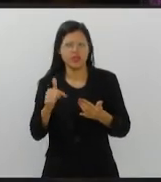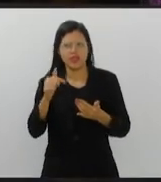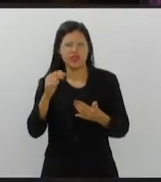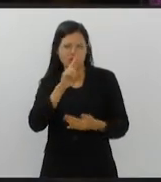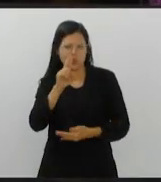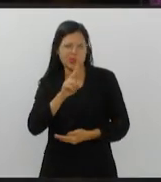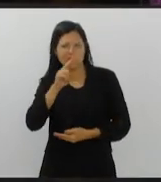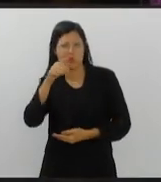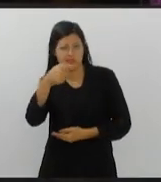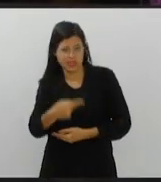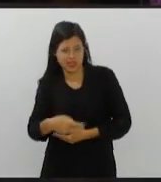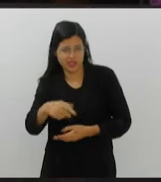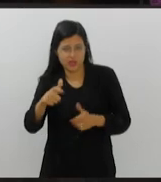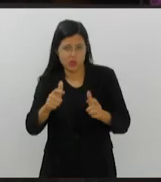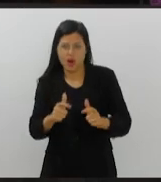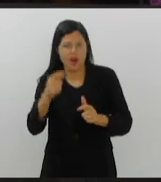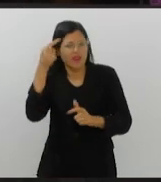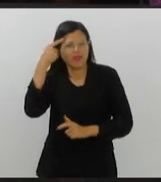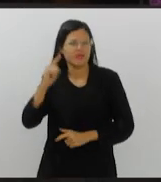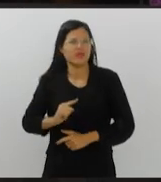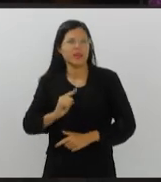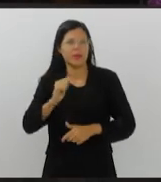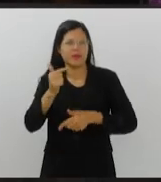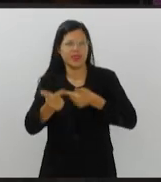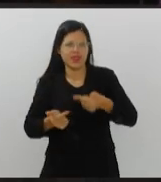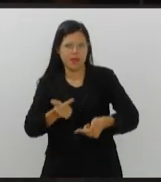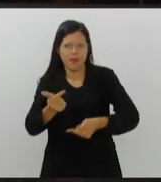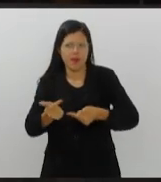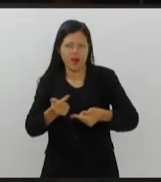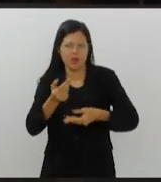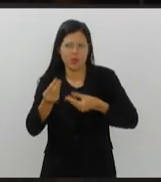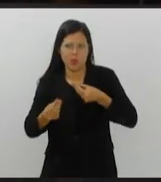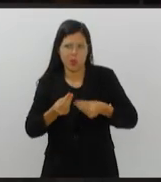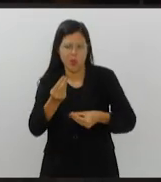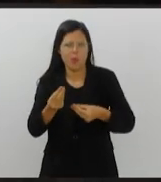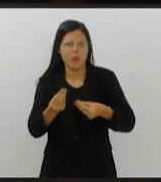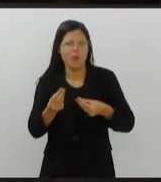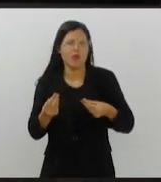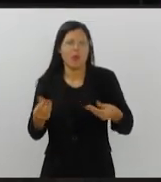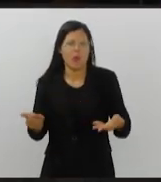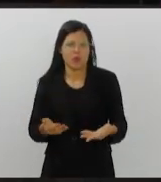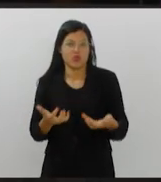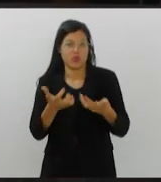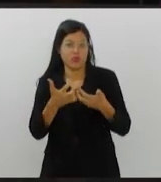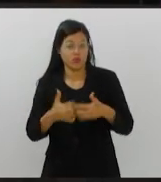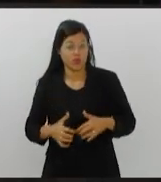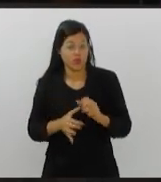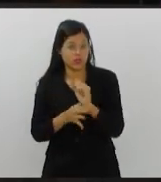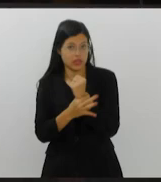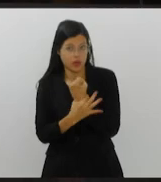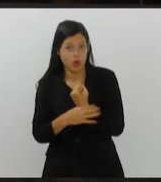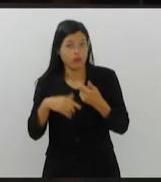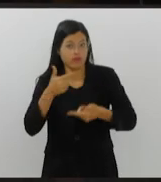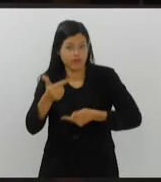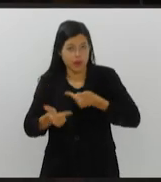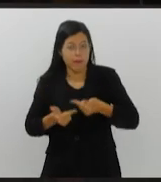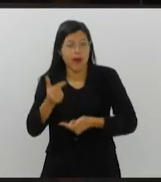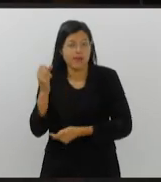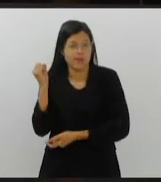do trabalho que foi para que ela hoje funcionasse com muita segurança. Foi um trabalho árduo, de madrugadas,